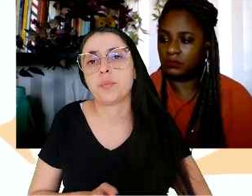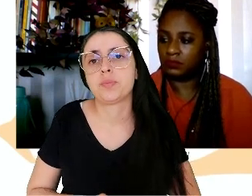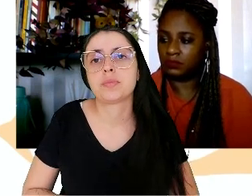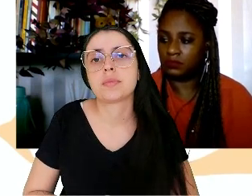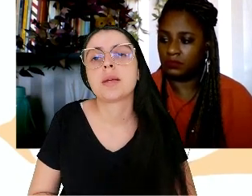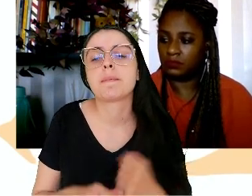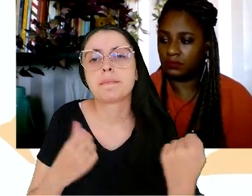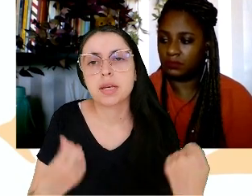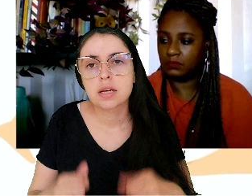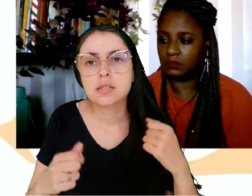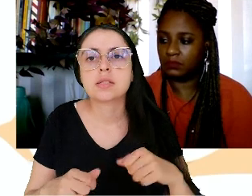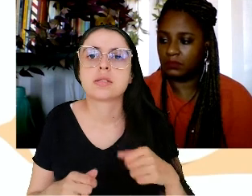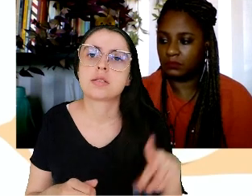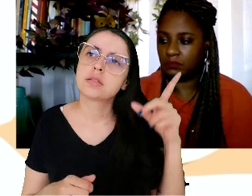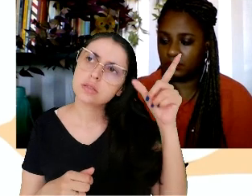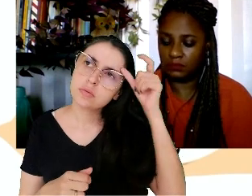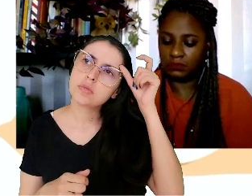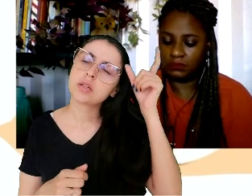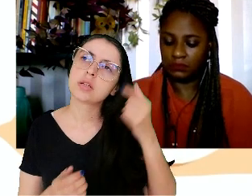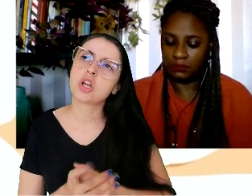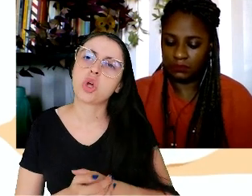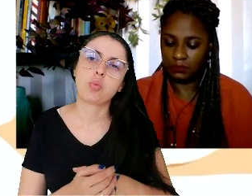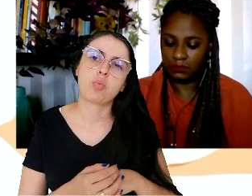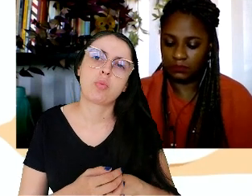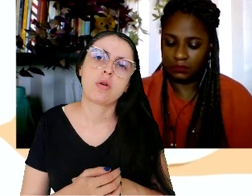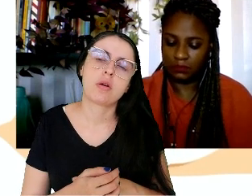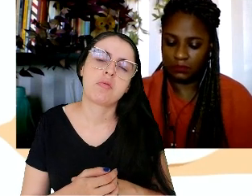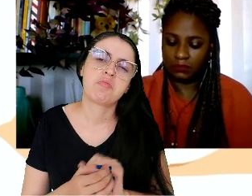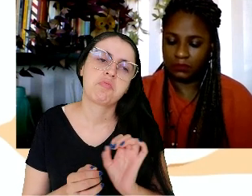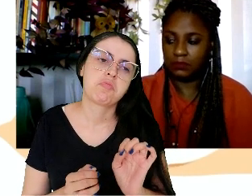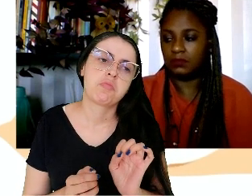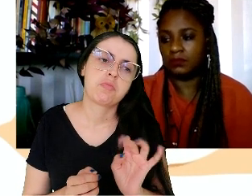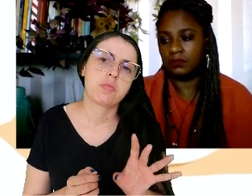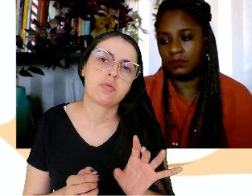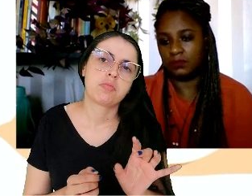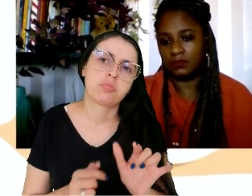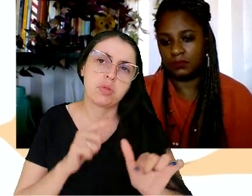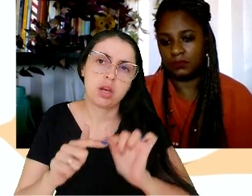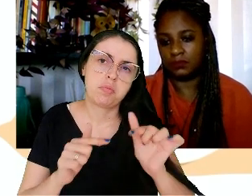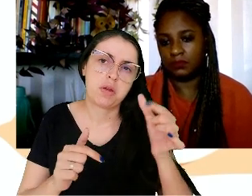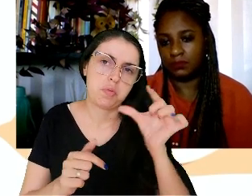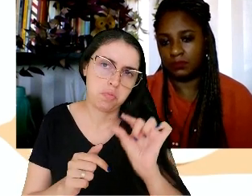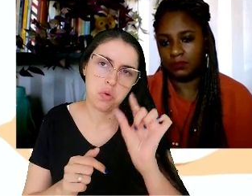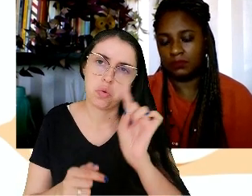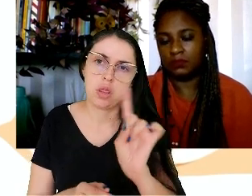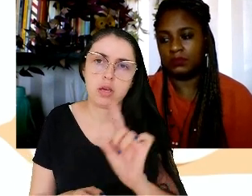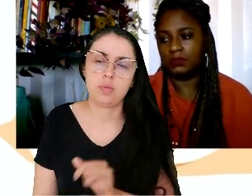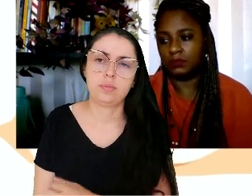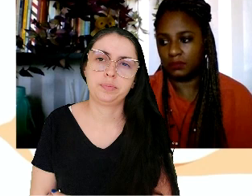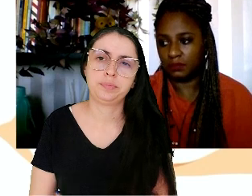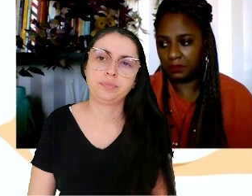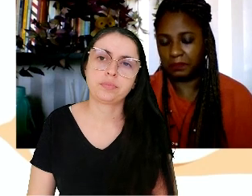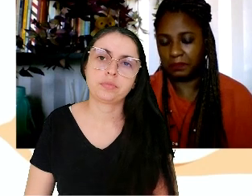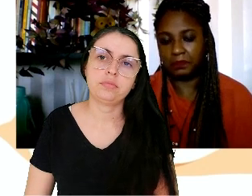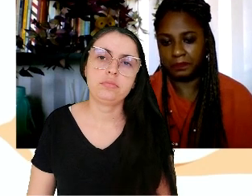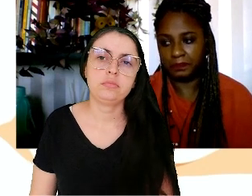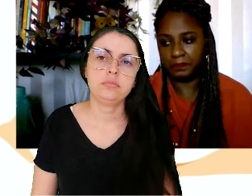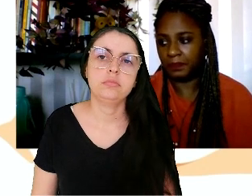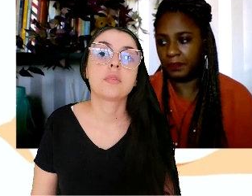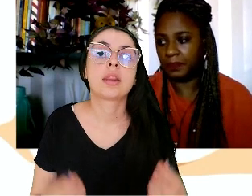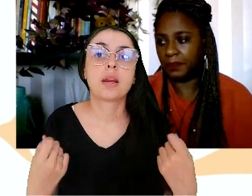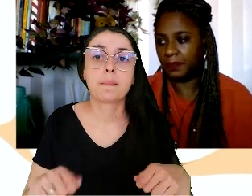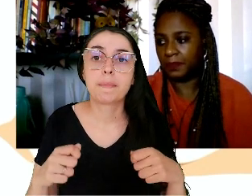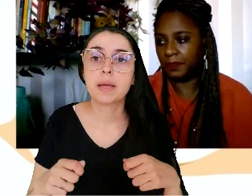questão que deve ser levantada e que não pode ser rotulada como um trabalho menor. E depende